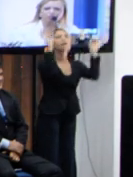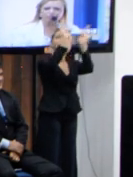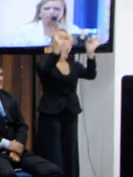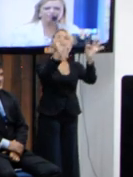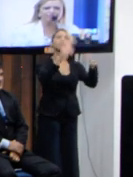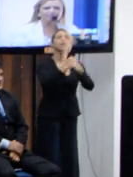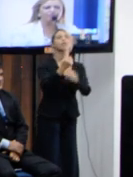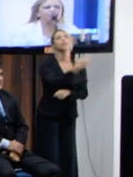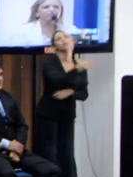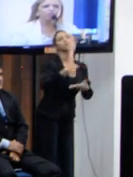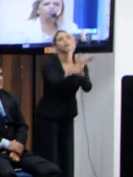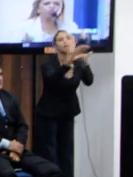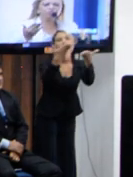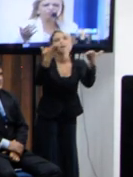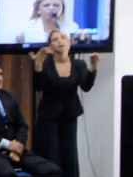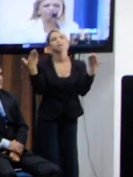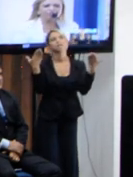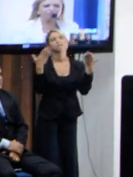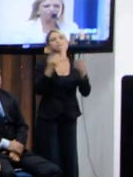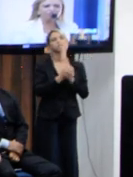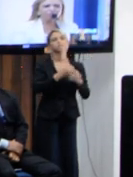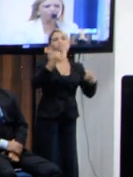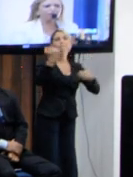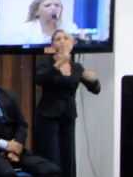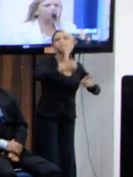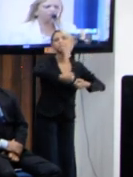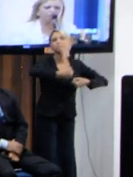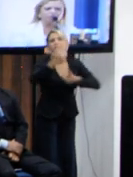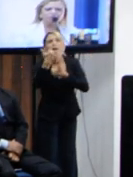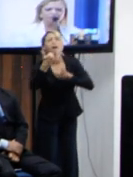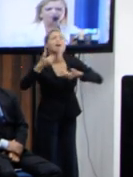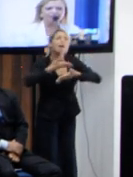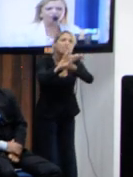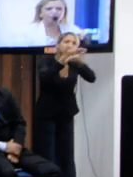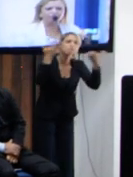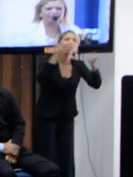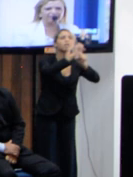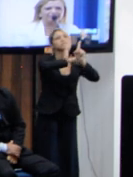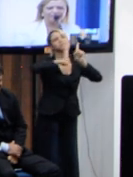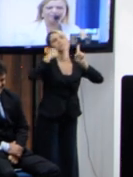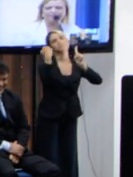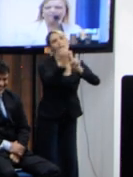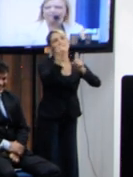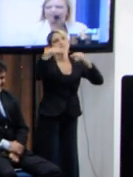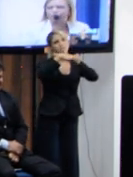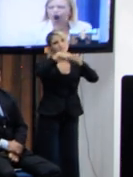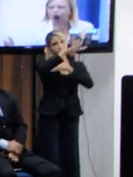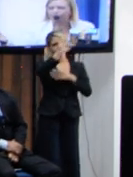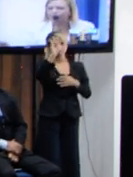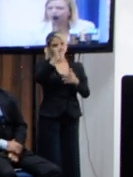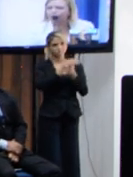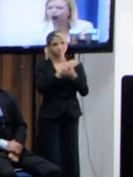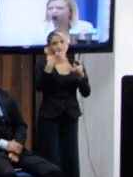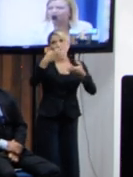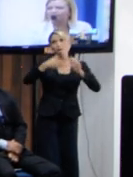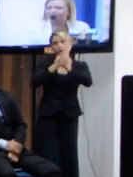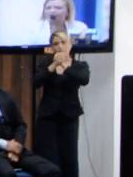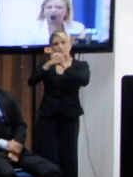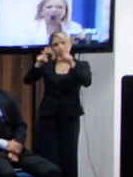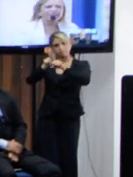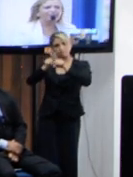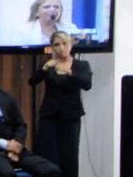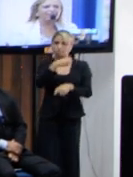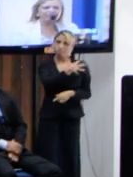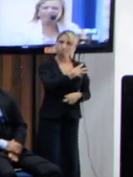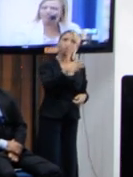que estão aqui presentes, todos que estão nos assistindo, a toda a nossa sociedade cabofriense. Quero cumprimentar o nosso